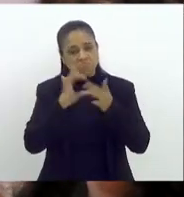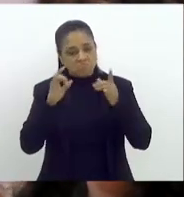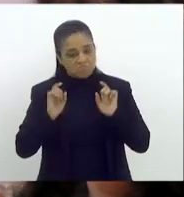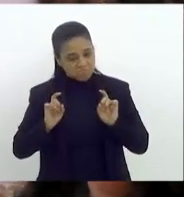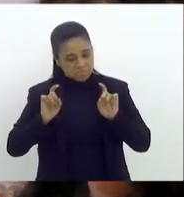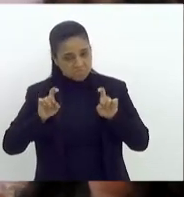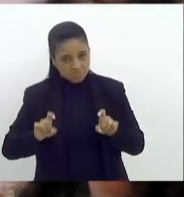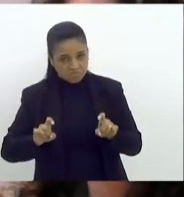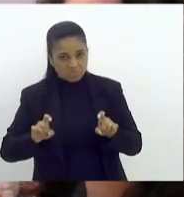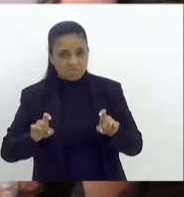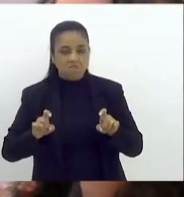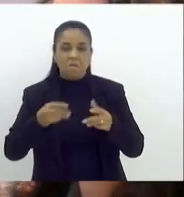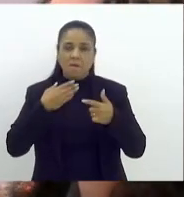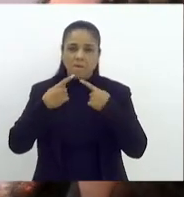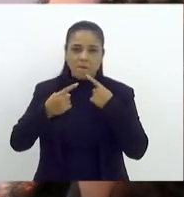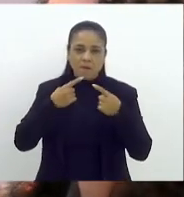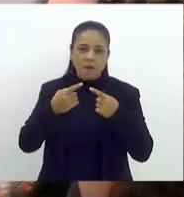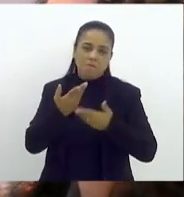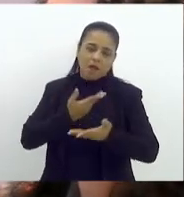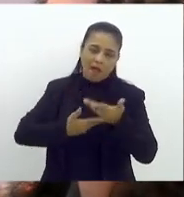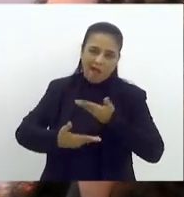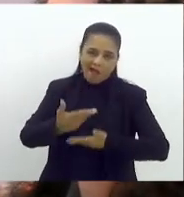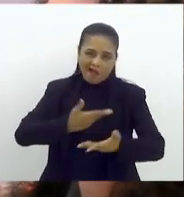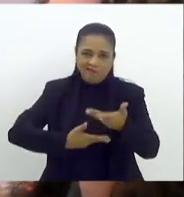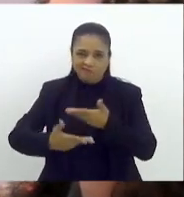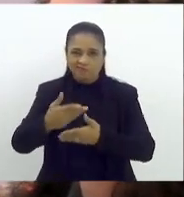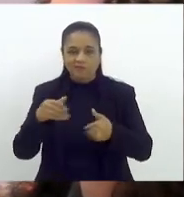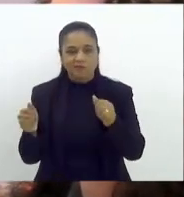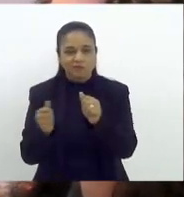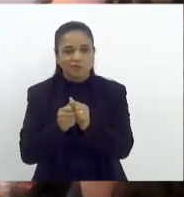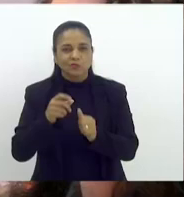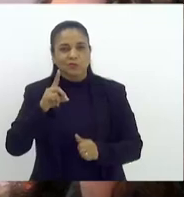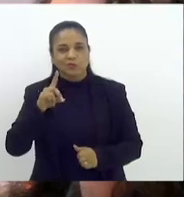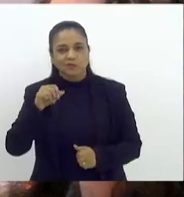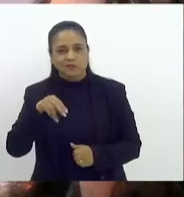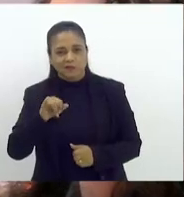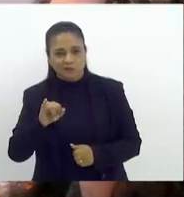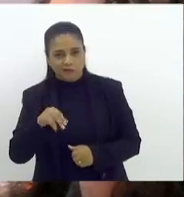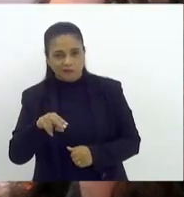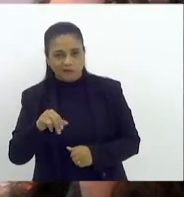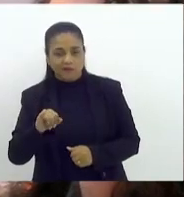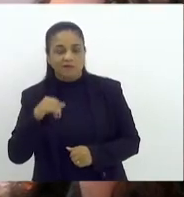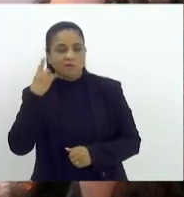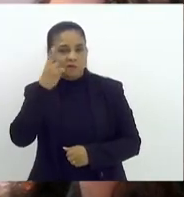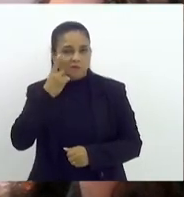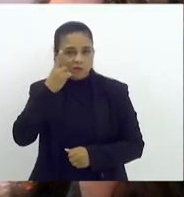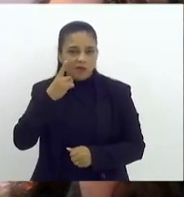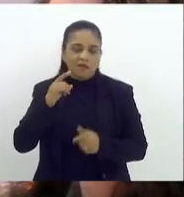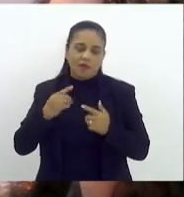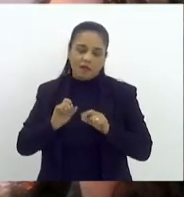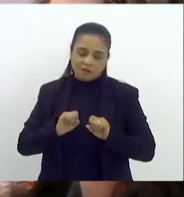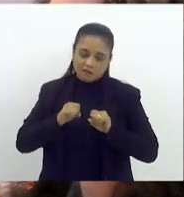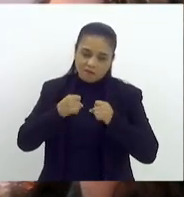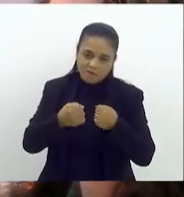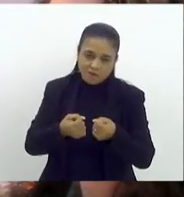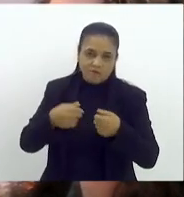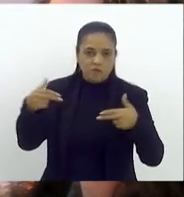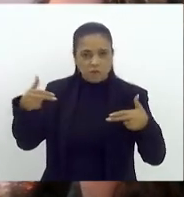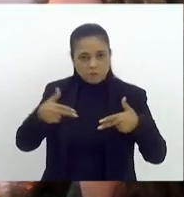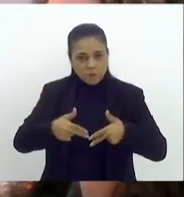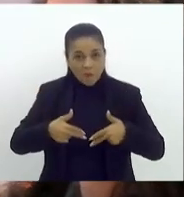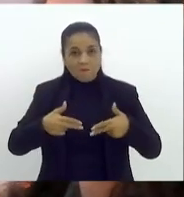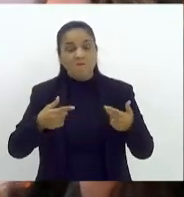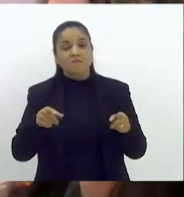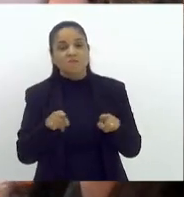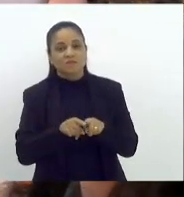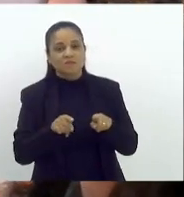mandata aqui também articulando junto com Dani Monteiro aí a defesa do hip hop e digo para vocês que